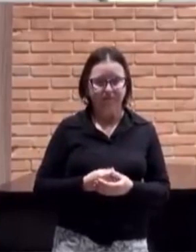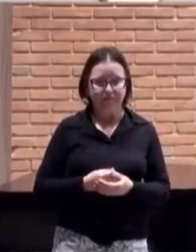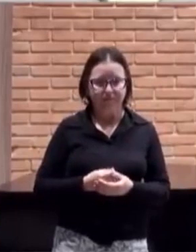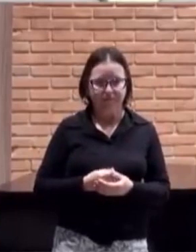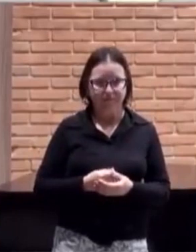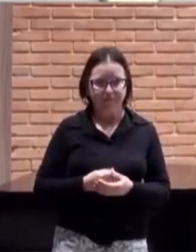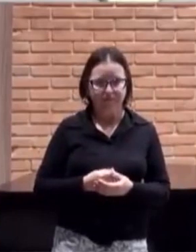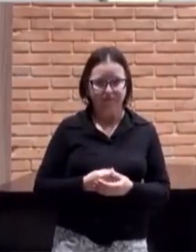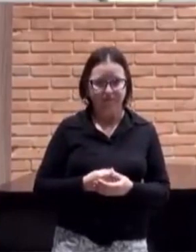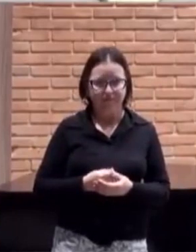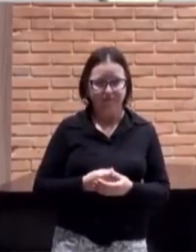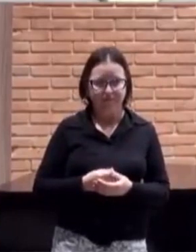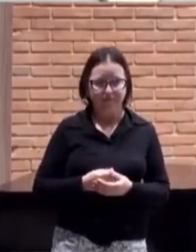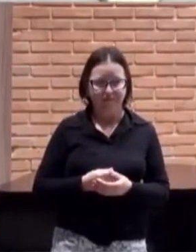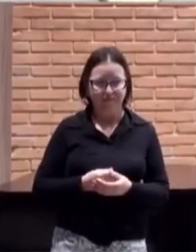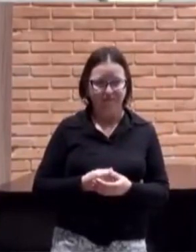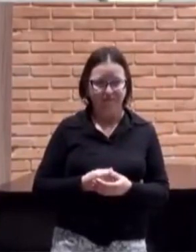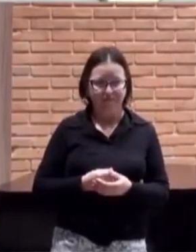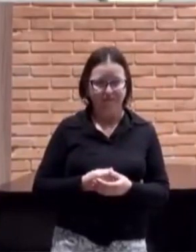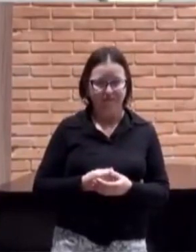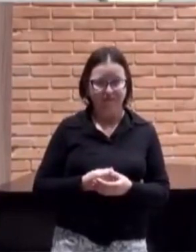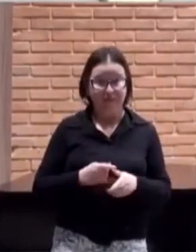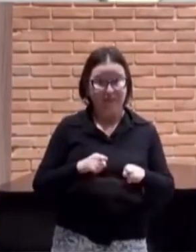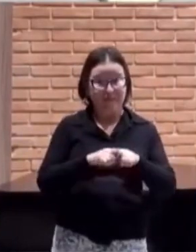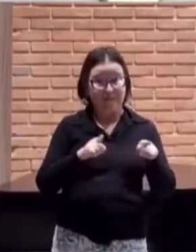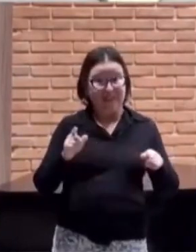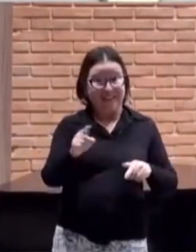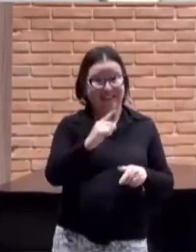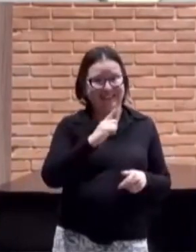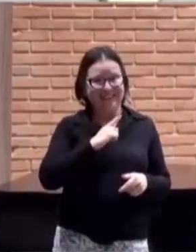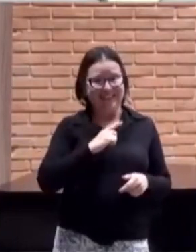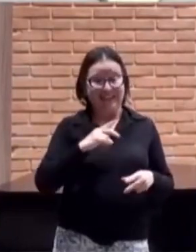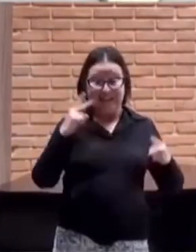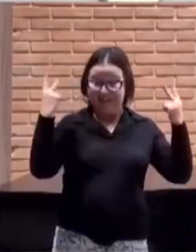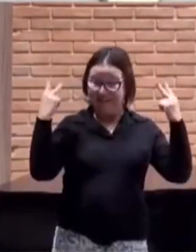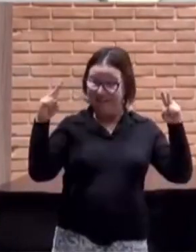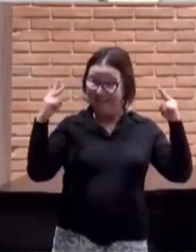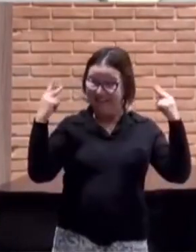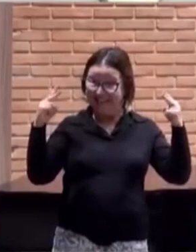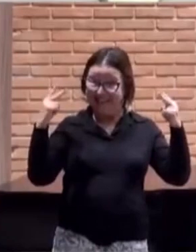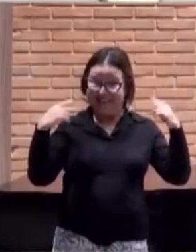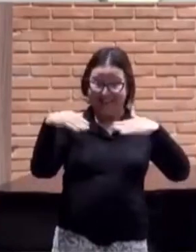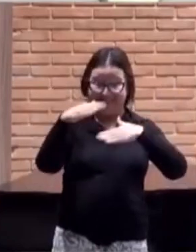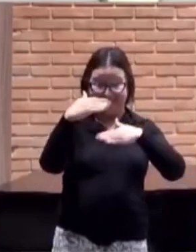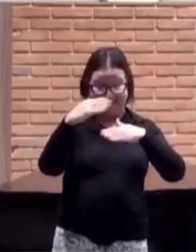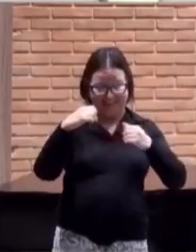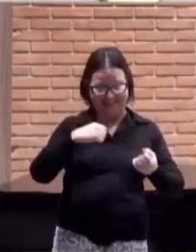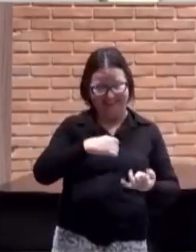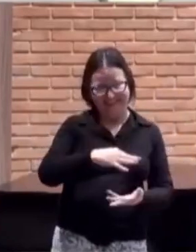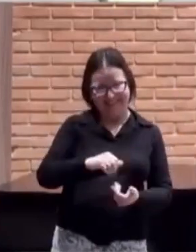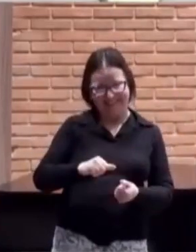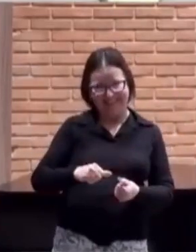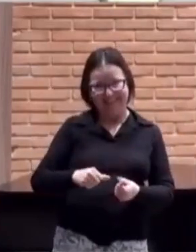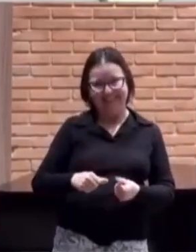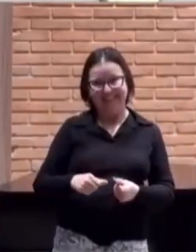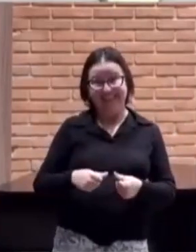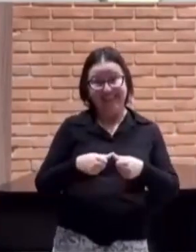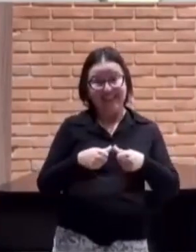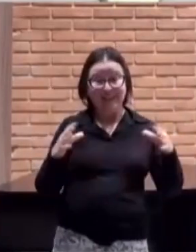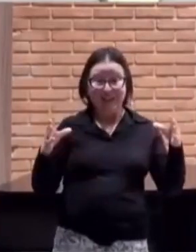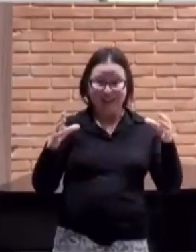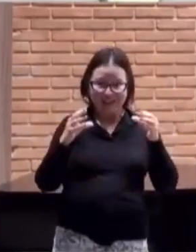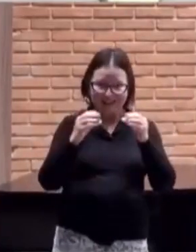Mas iríamos ter vitória superando o mundo. Esta é a síntese do